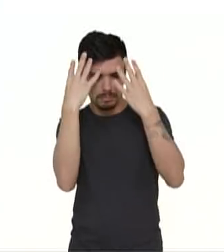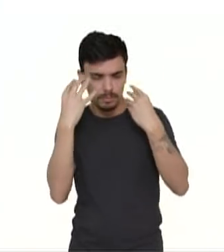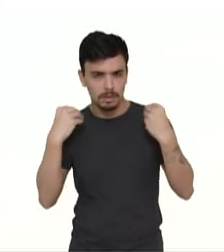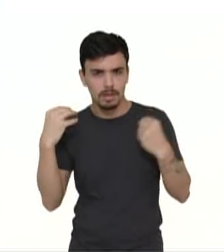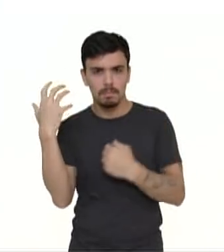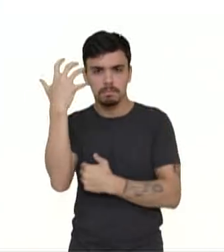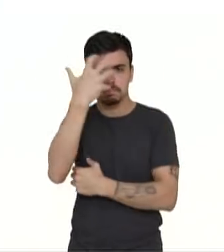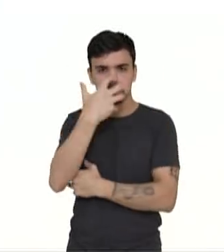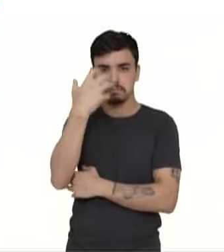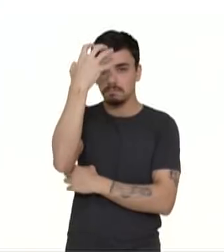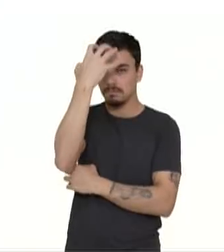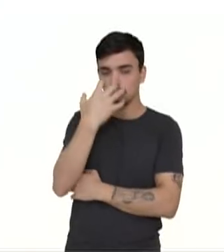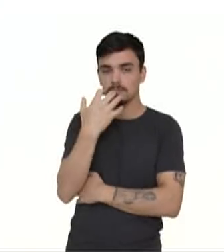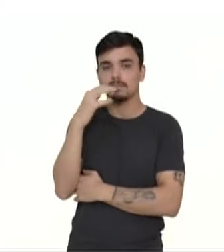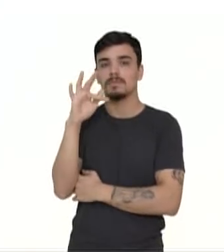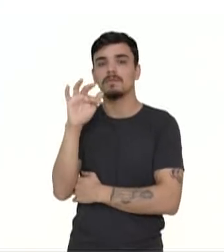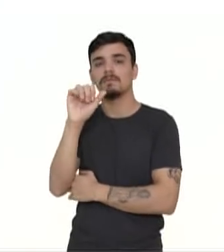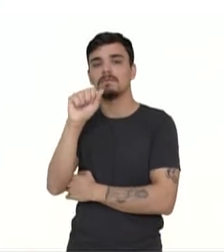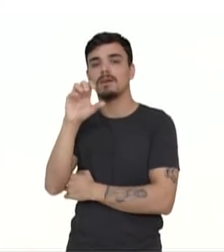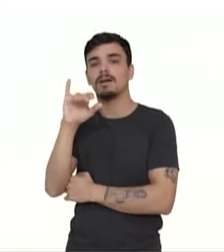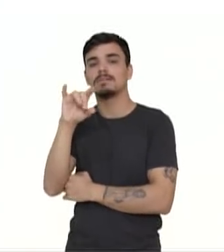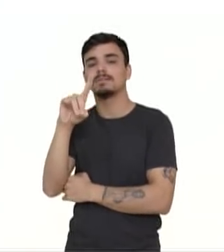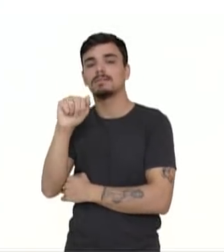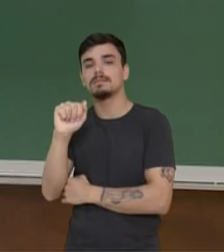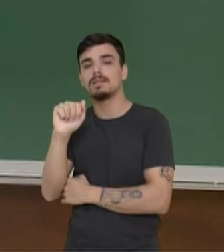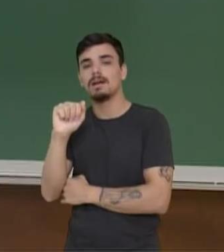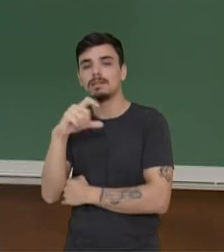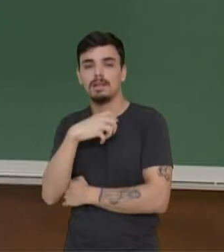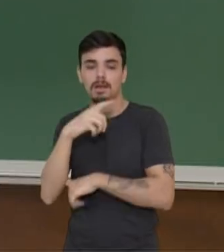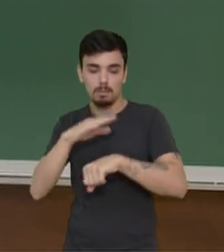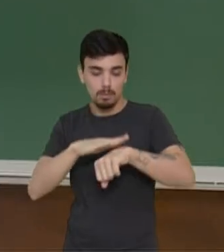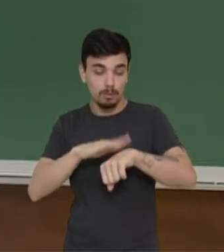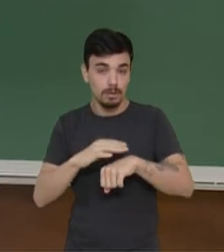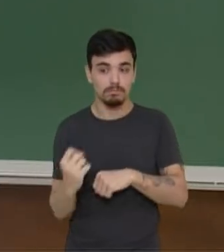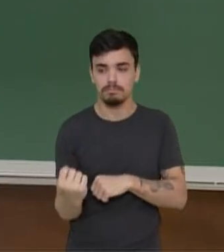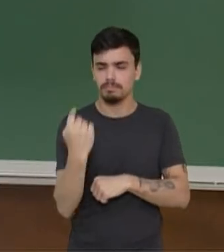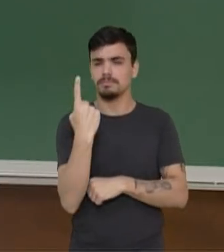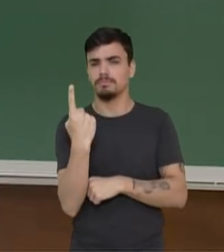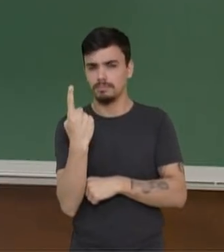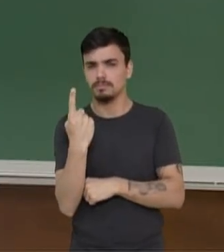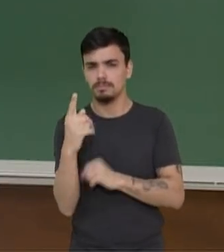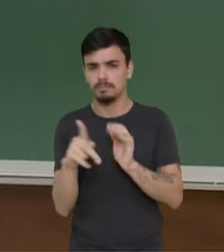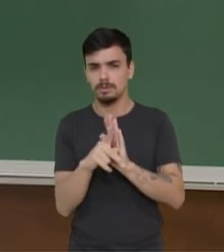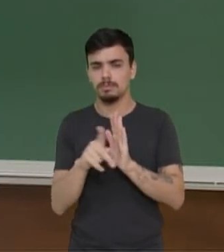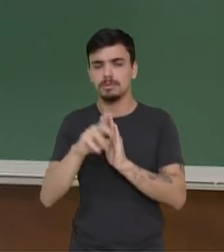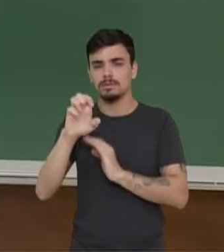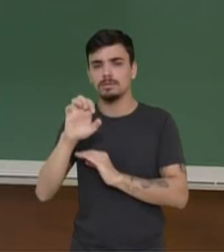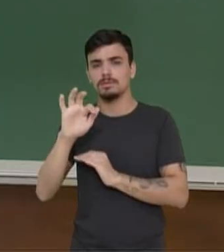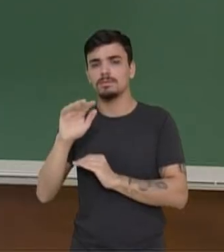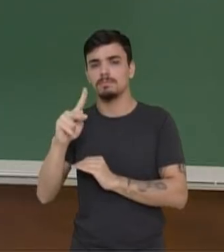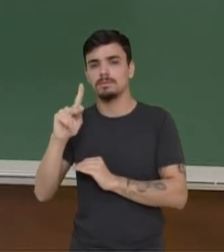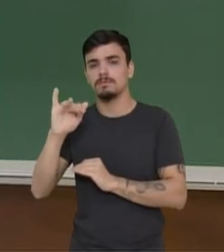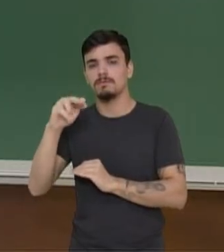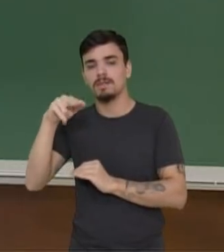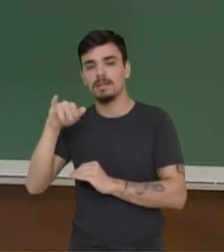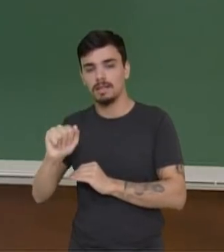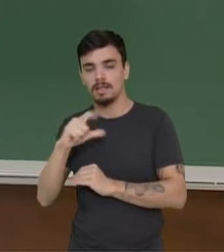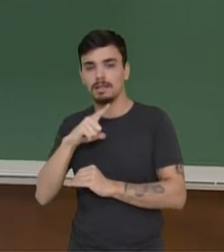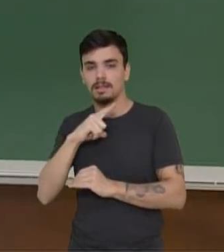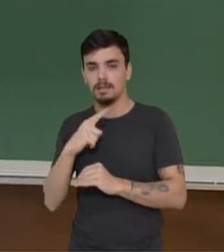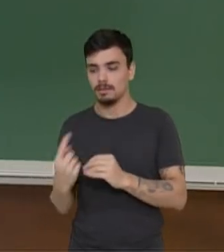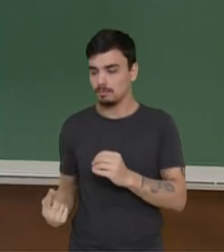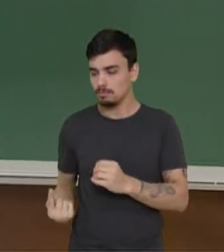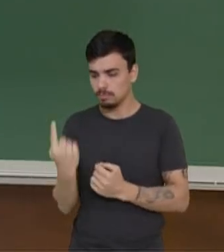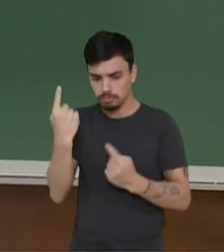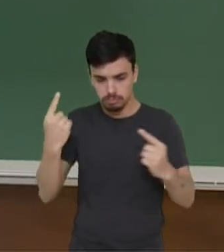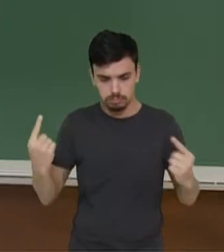séria, né? Então, as palavras fascinada, séria, demonstram aí esse momento inusitado de revelação, de epifania, dessa paixão que surge entre os